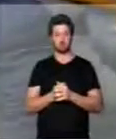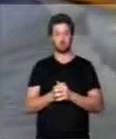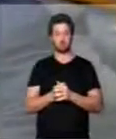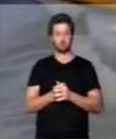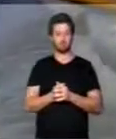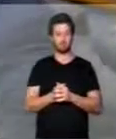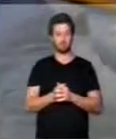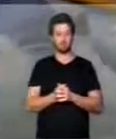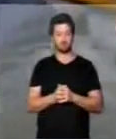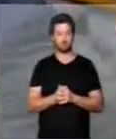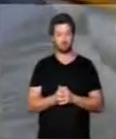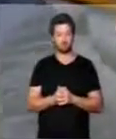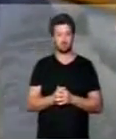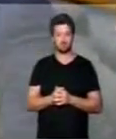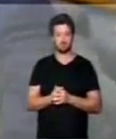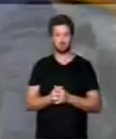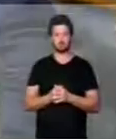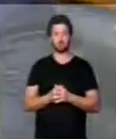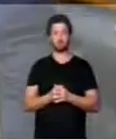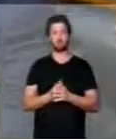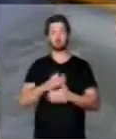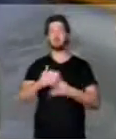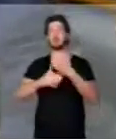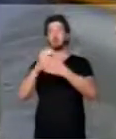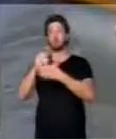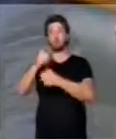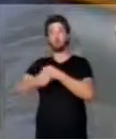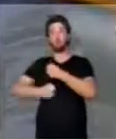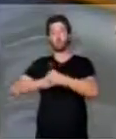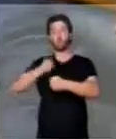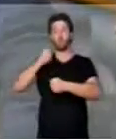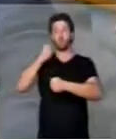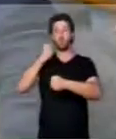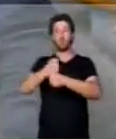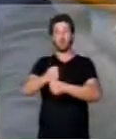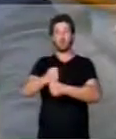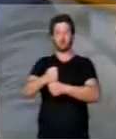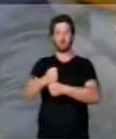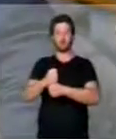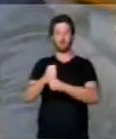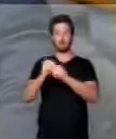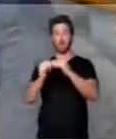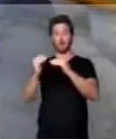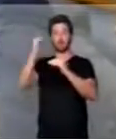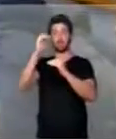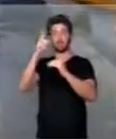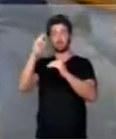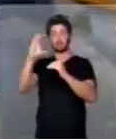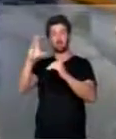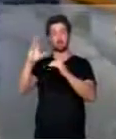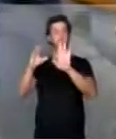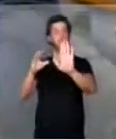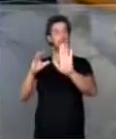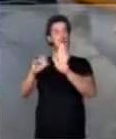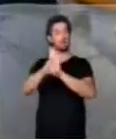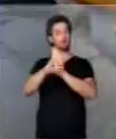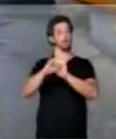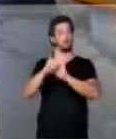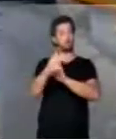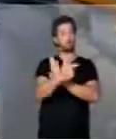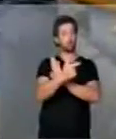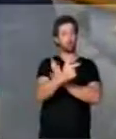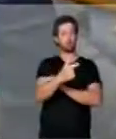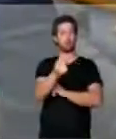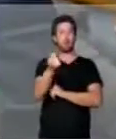Para concluir, presidente, eles não poderão ter um crescimento anual das despesas primárias acima do IPC, mas o inciso 2